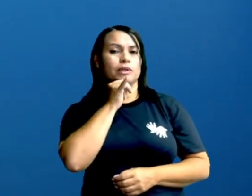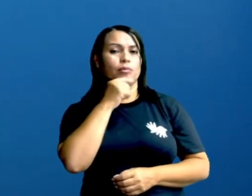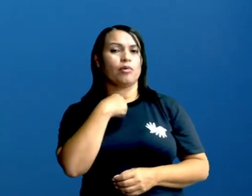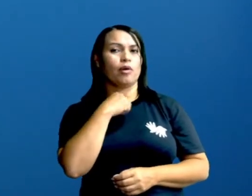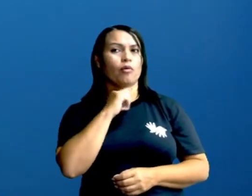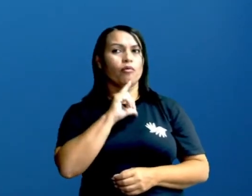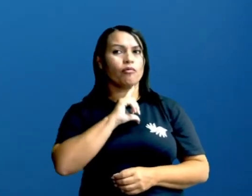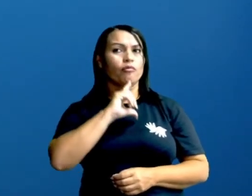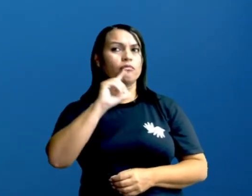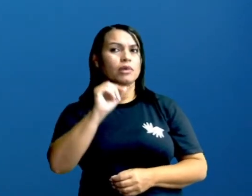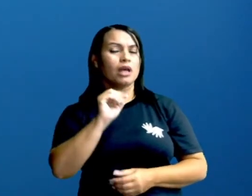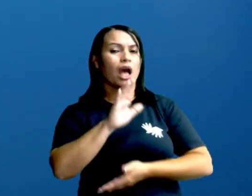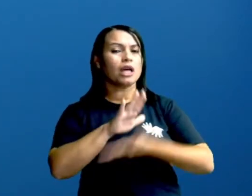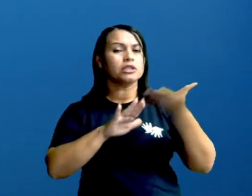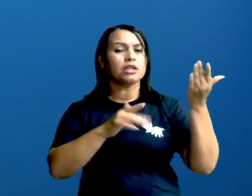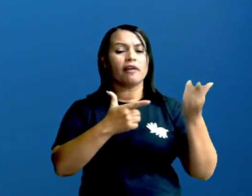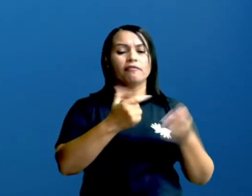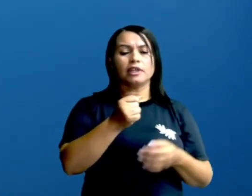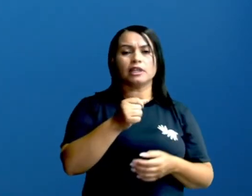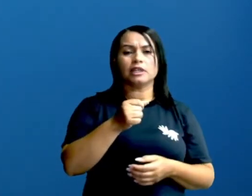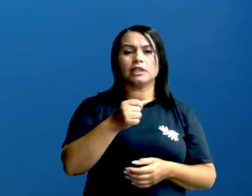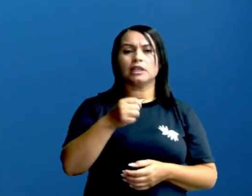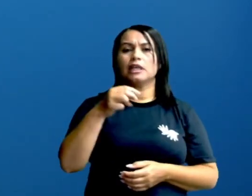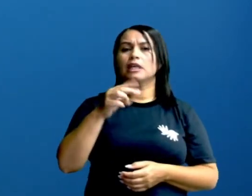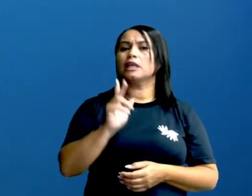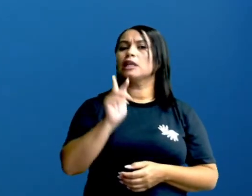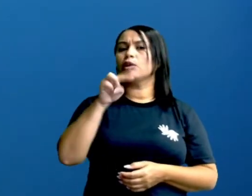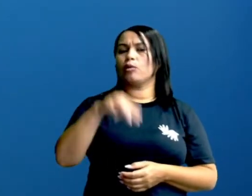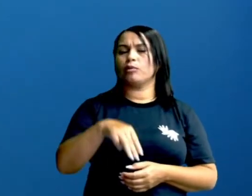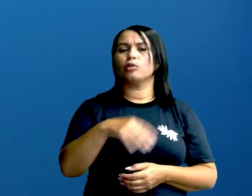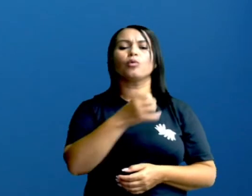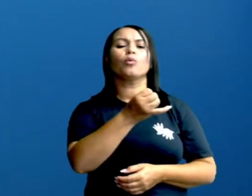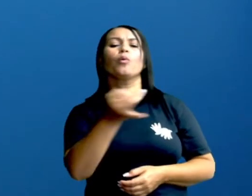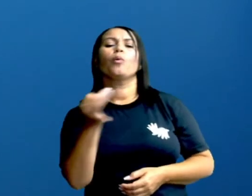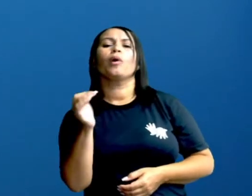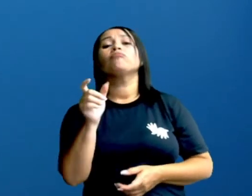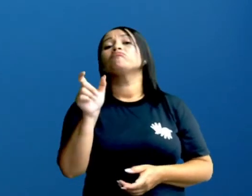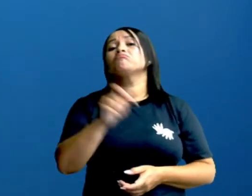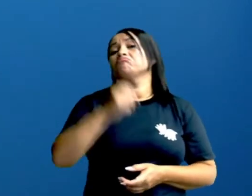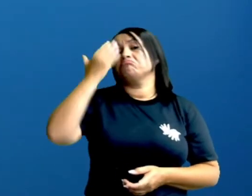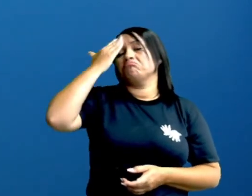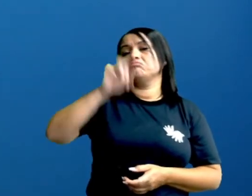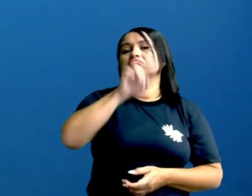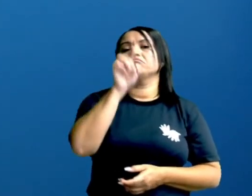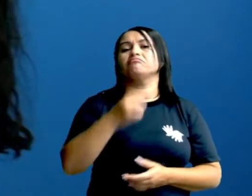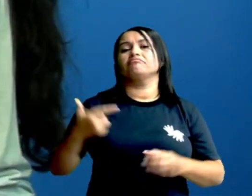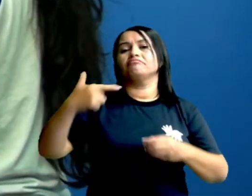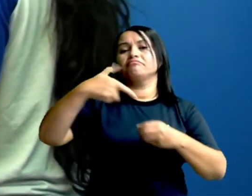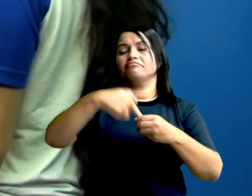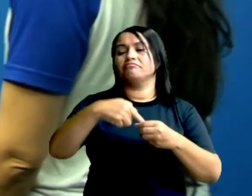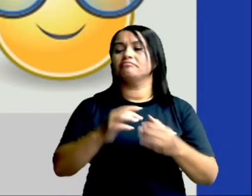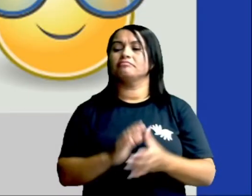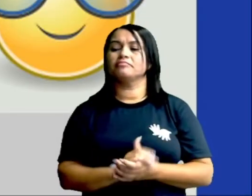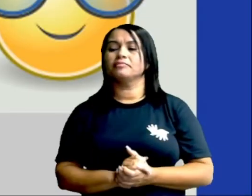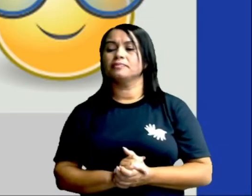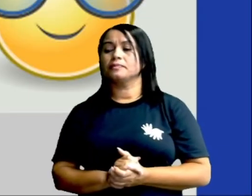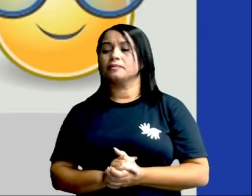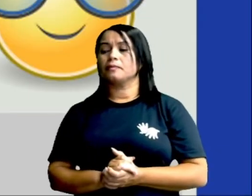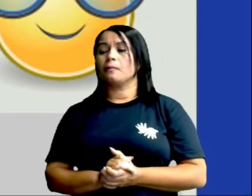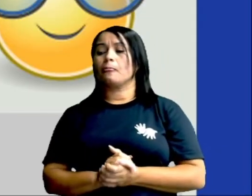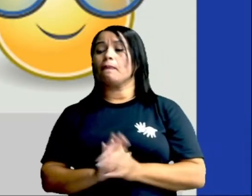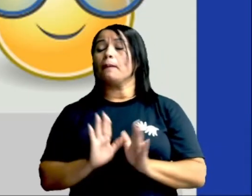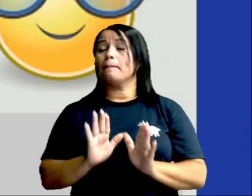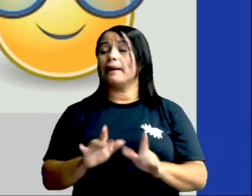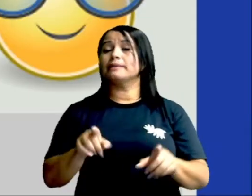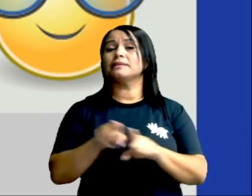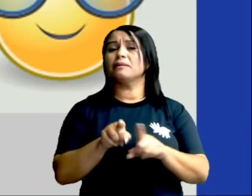20 quilômetros, então eu vou gastar X de combustível, tá? E assim por diante, ok?